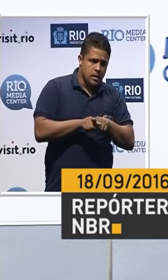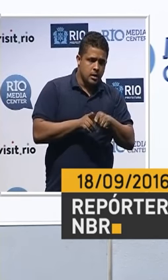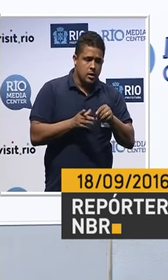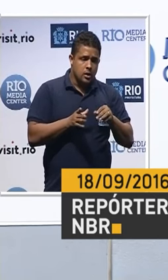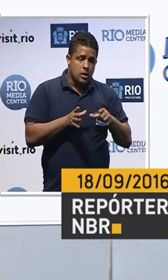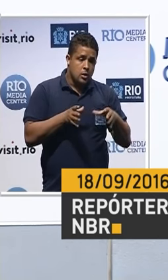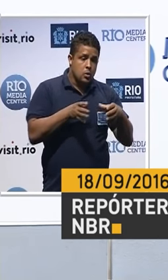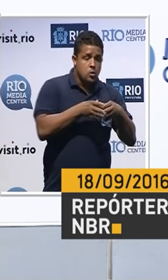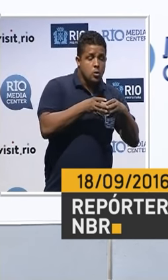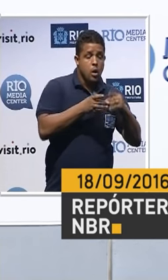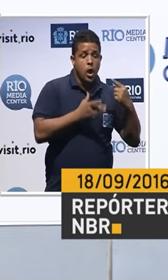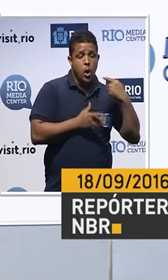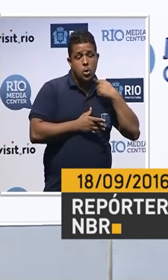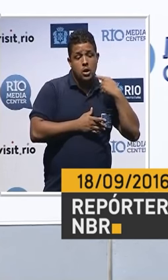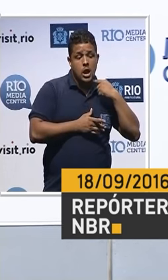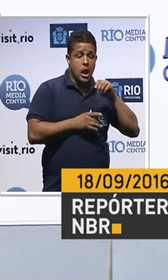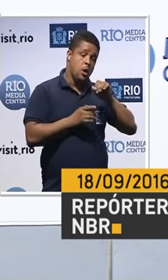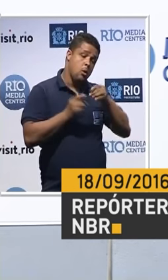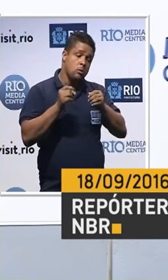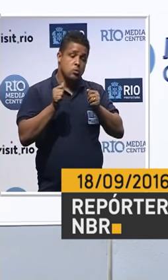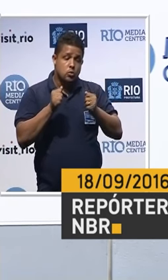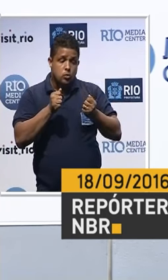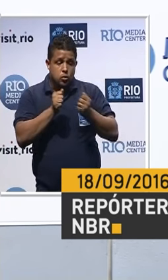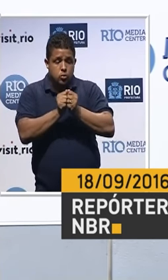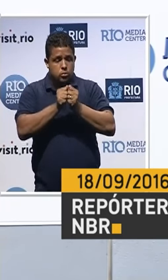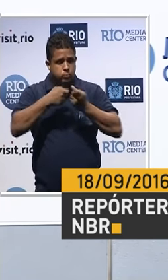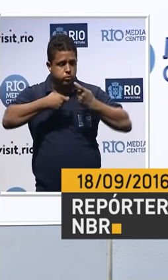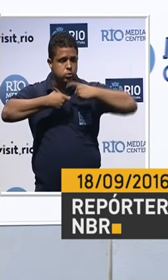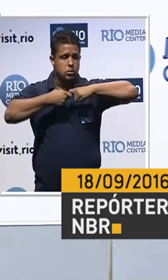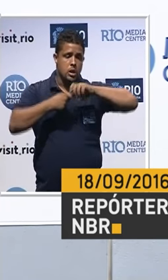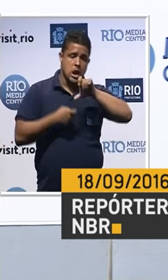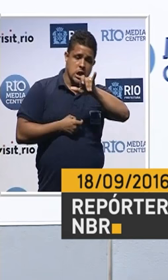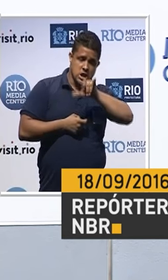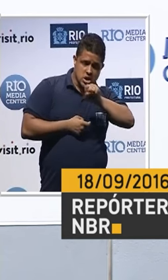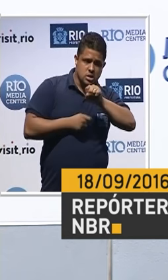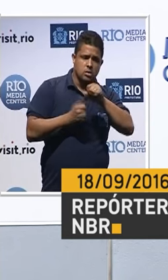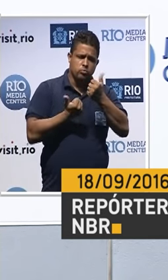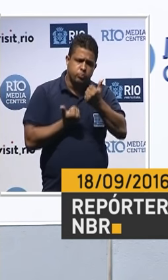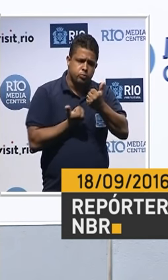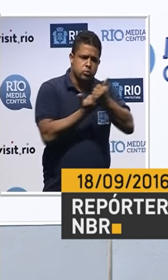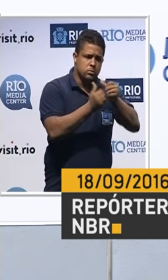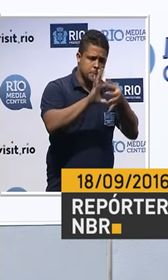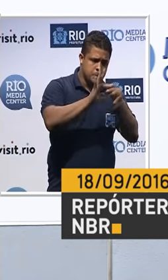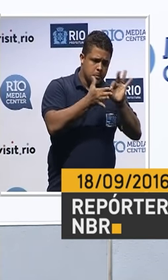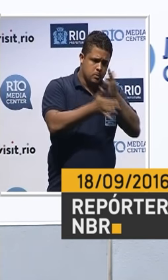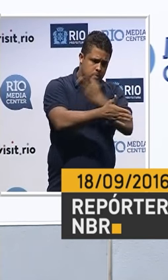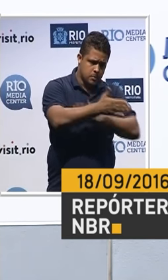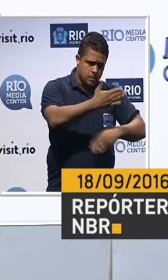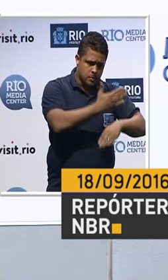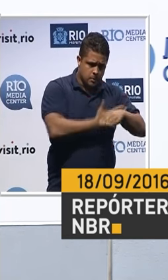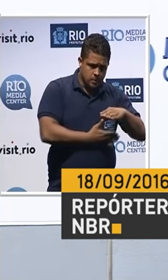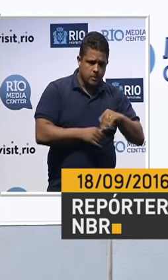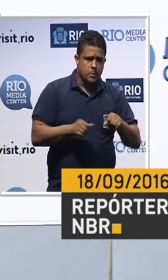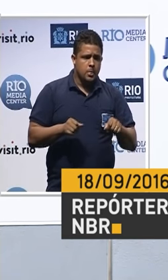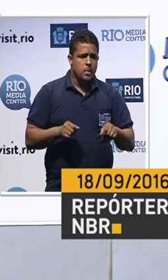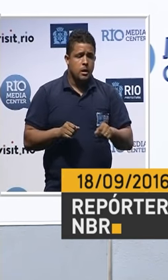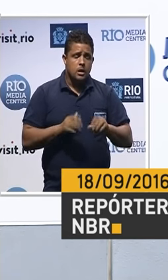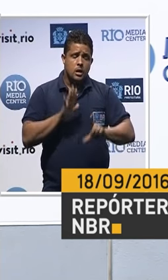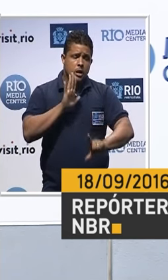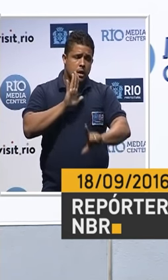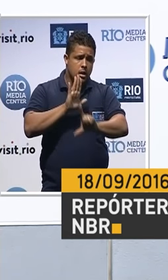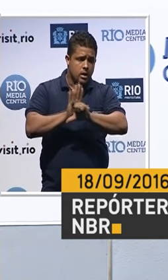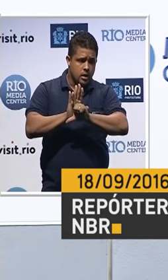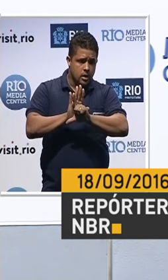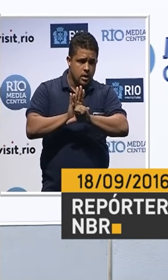das loterias da Caixa, que patrocinam fortemente o esporte paralímpico, e também através